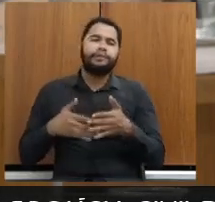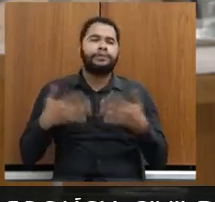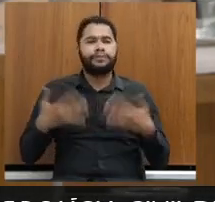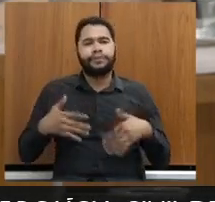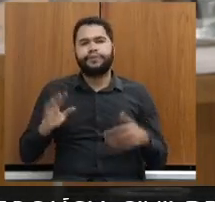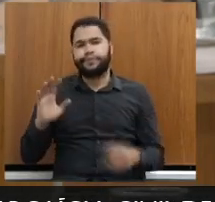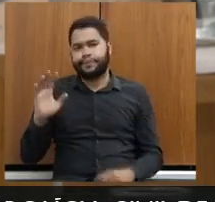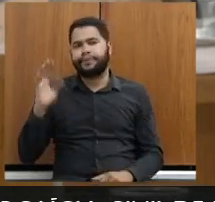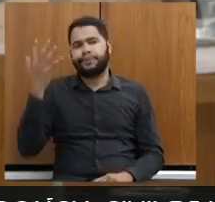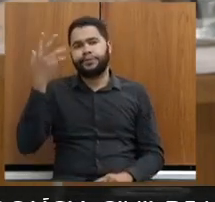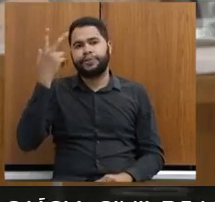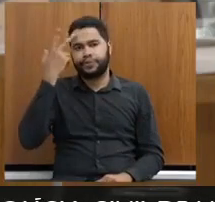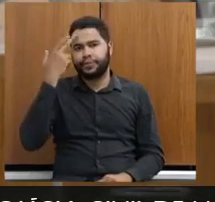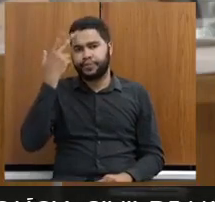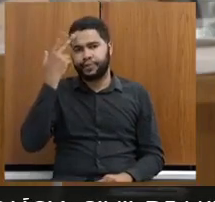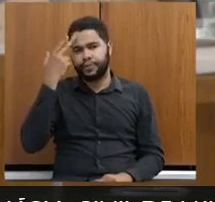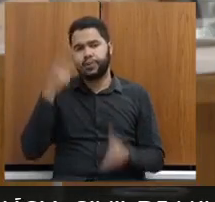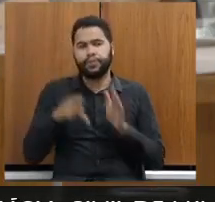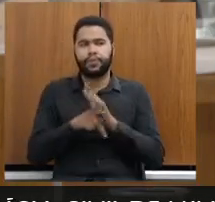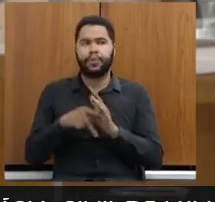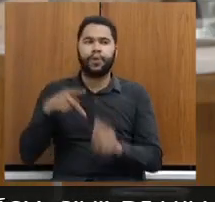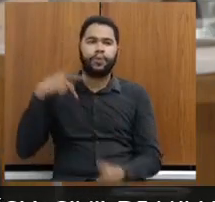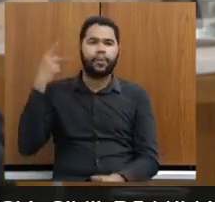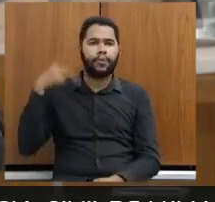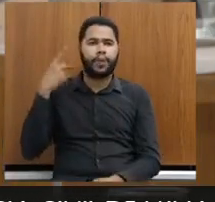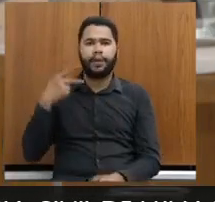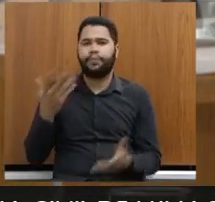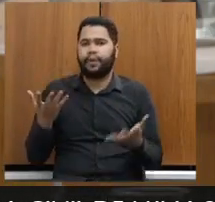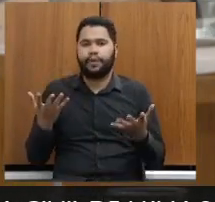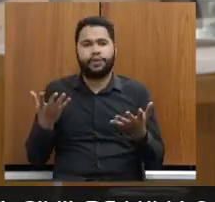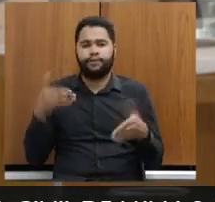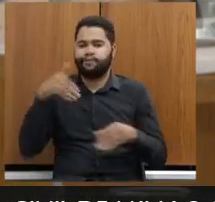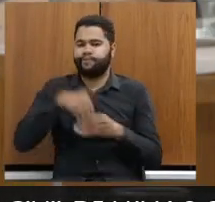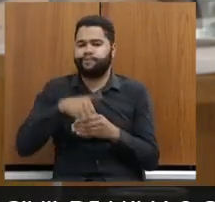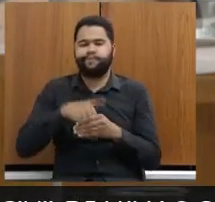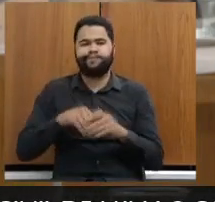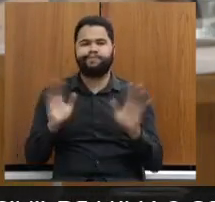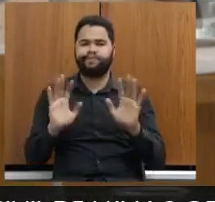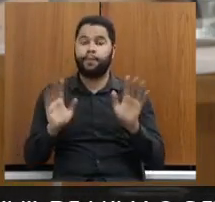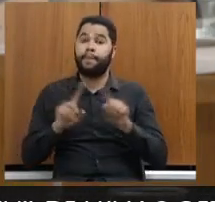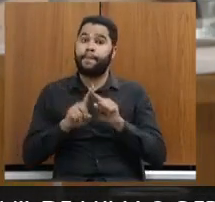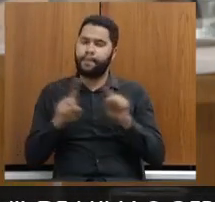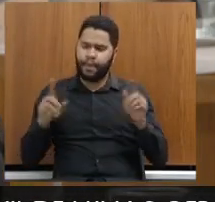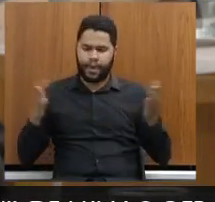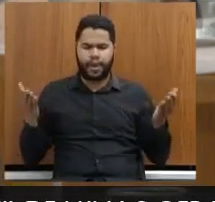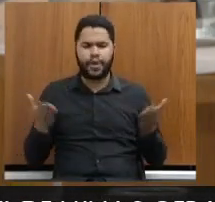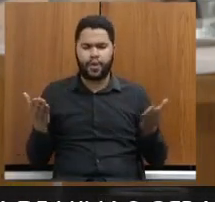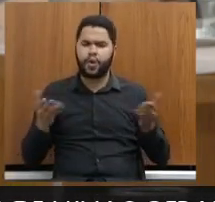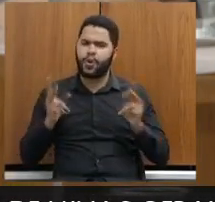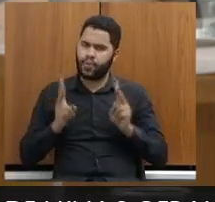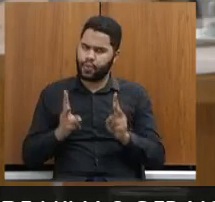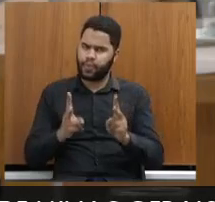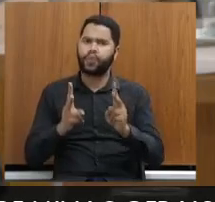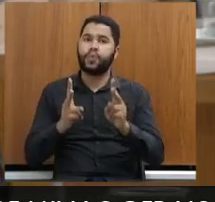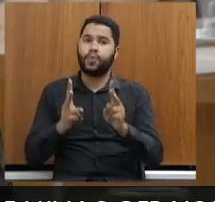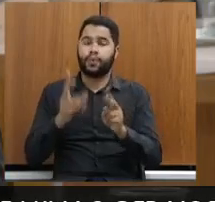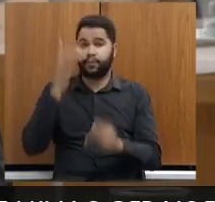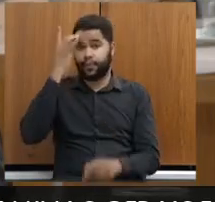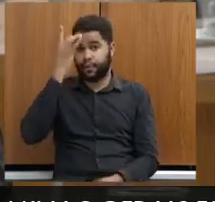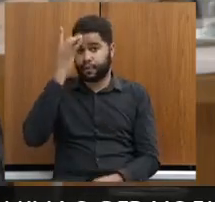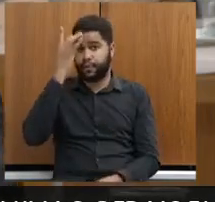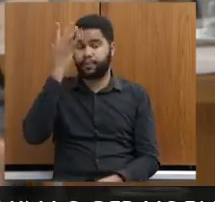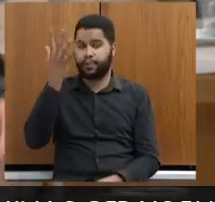que acontece normalmente no Parlamento e não teve jeito de ser votado mas agora já já caminhou até para